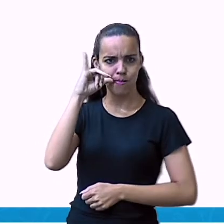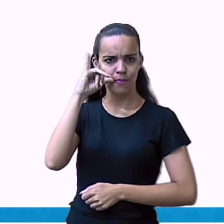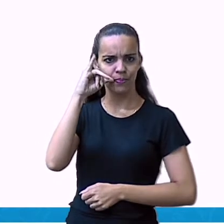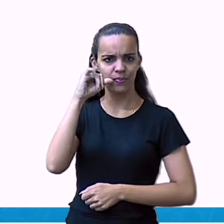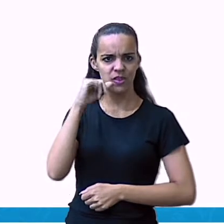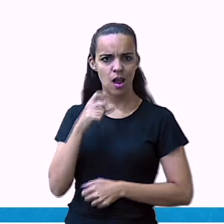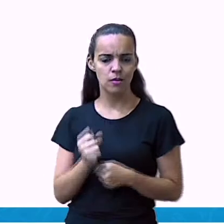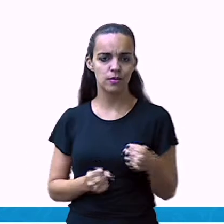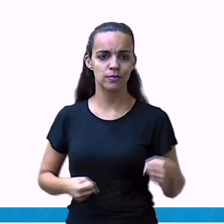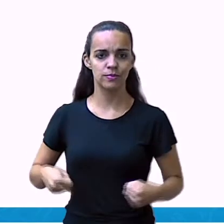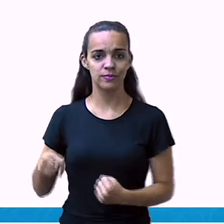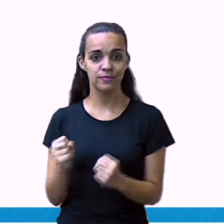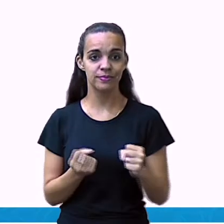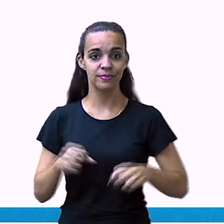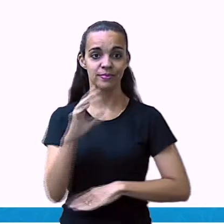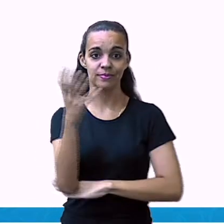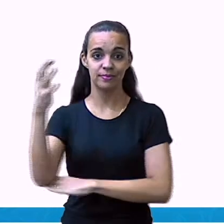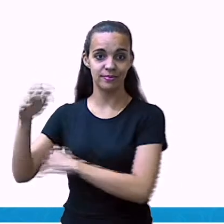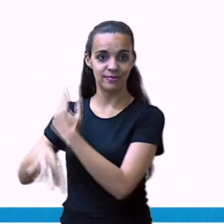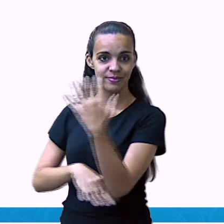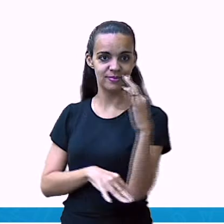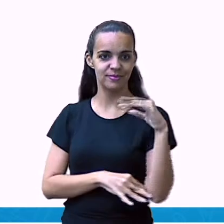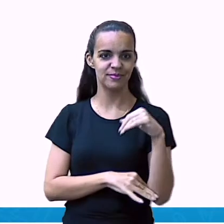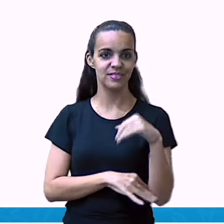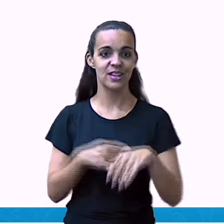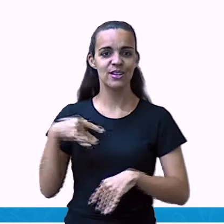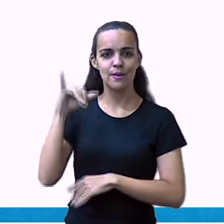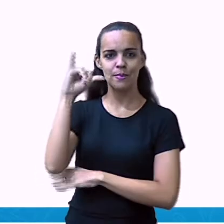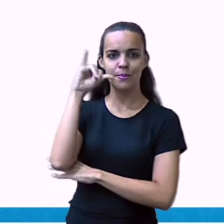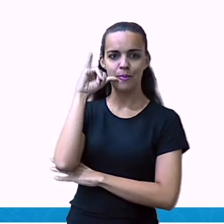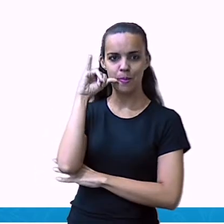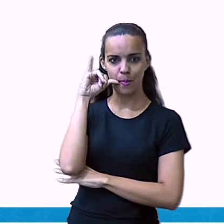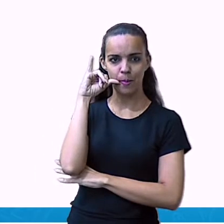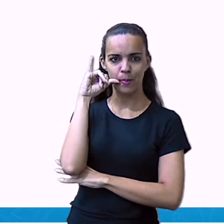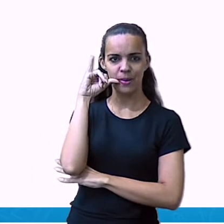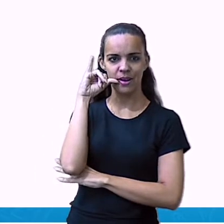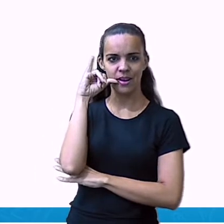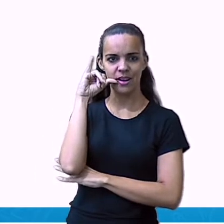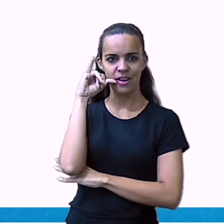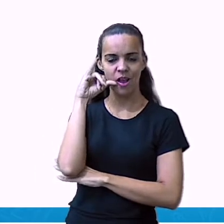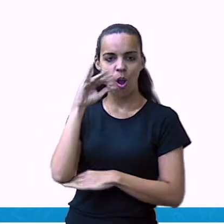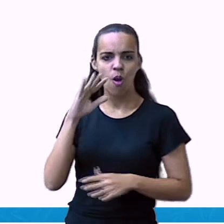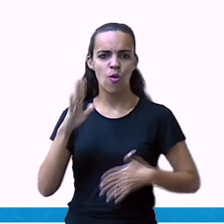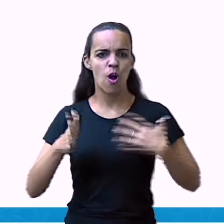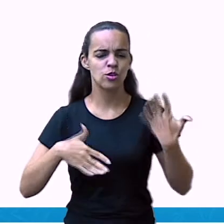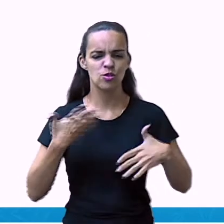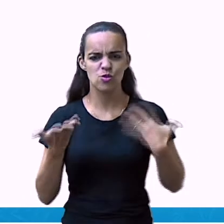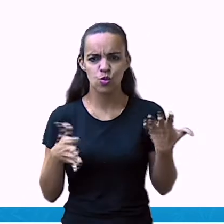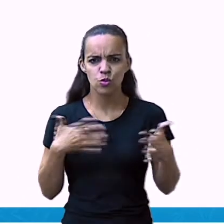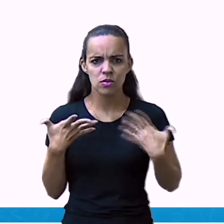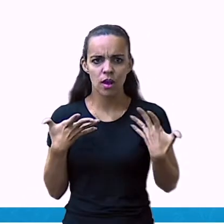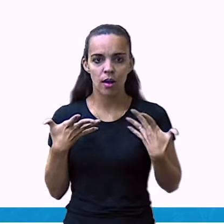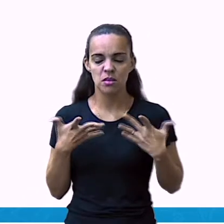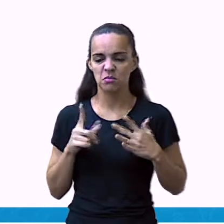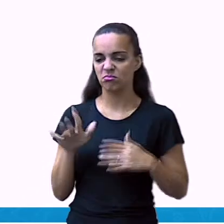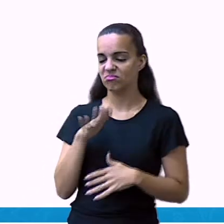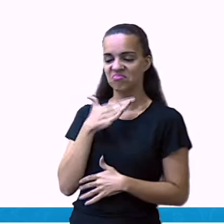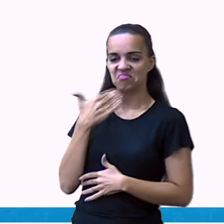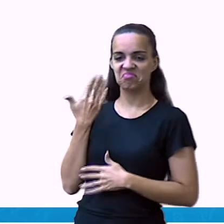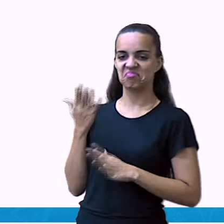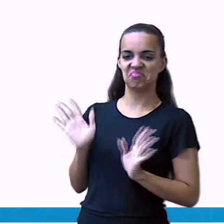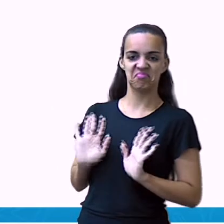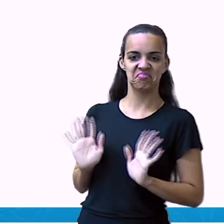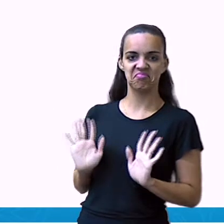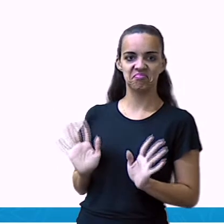pererê, saracoteia na mata. Saci pererê, só assusta,